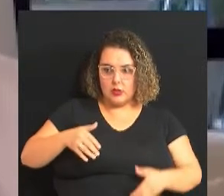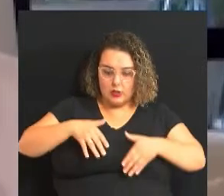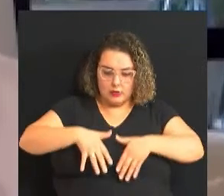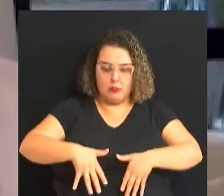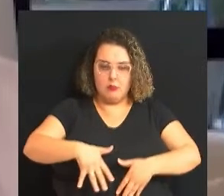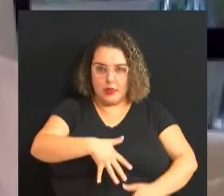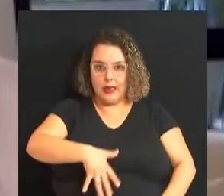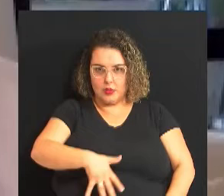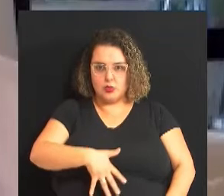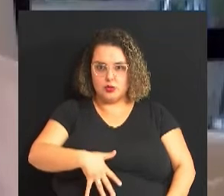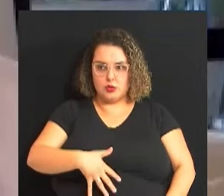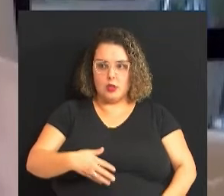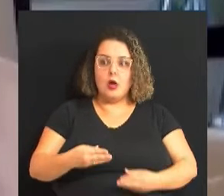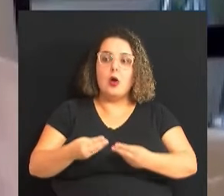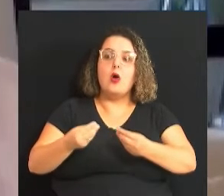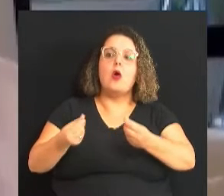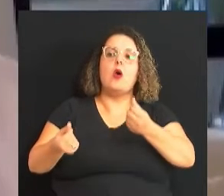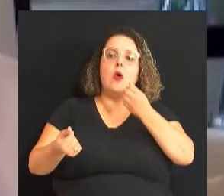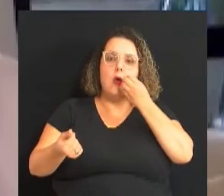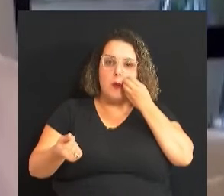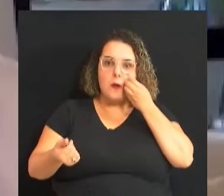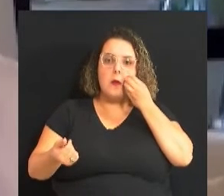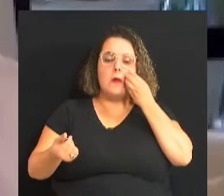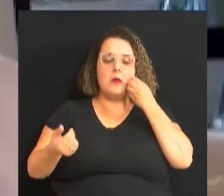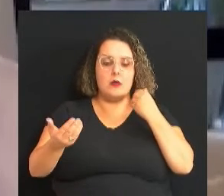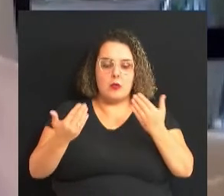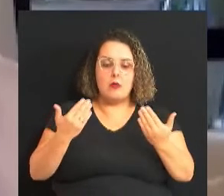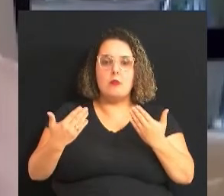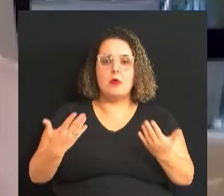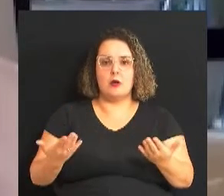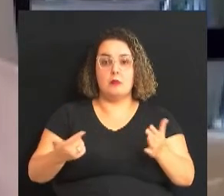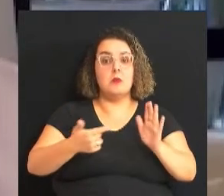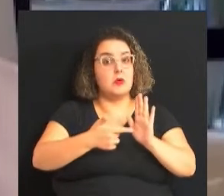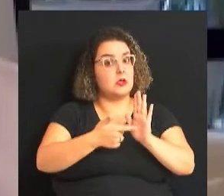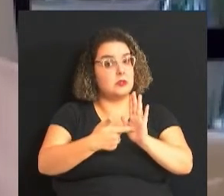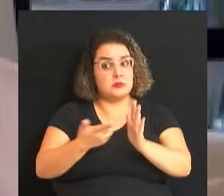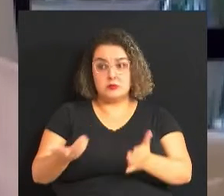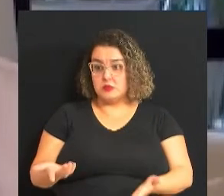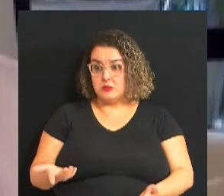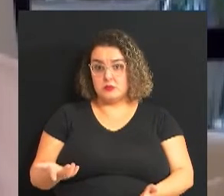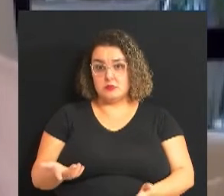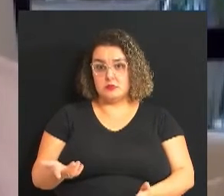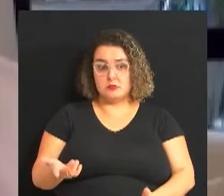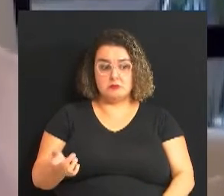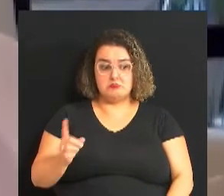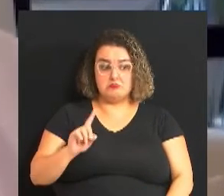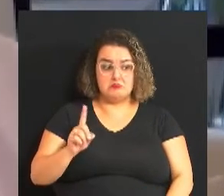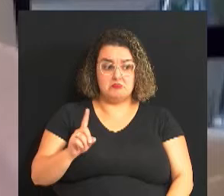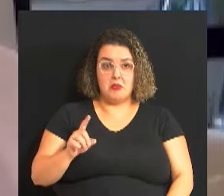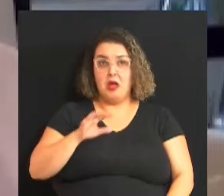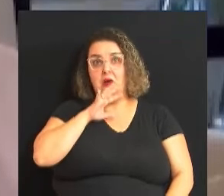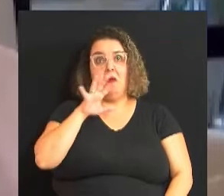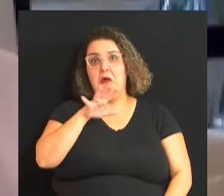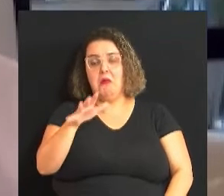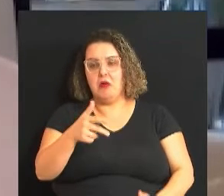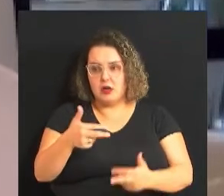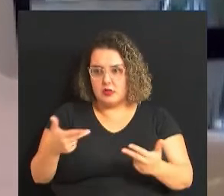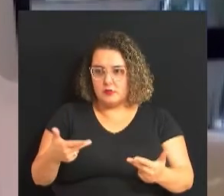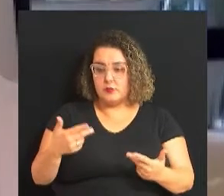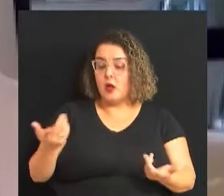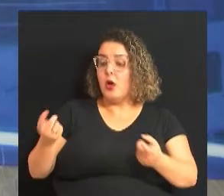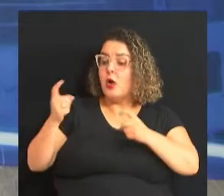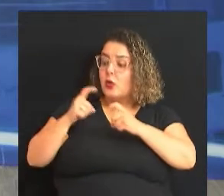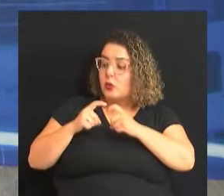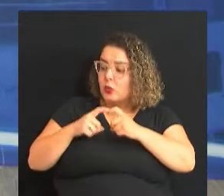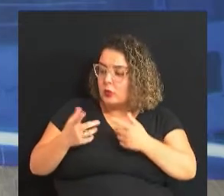vida é bastante comparável. Estão mostrando que assim não é para as pessoas terem tanto horror a isso. Doutor, a